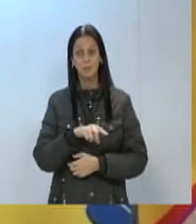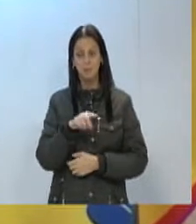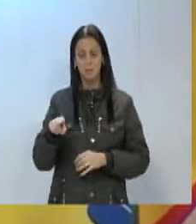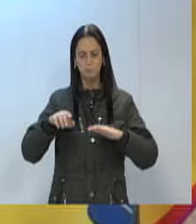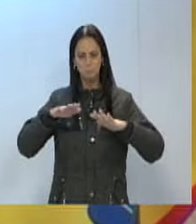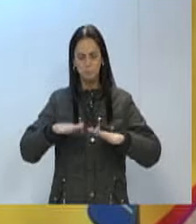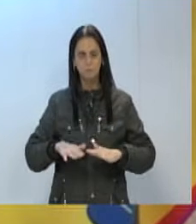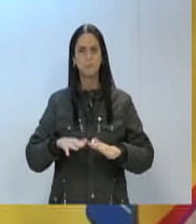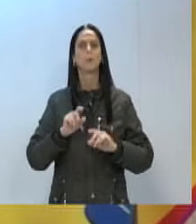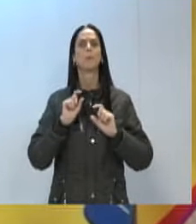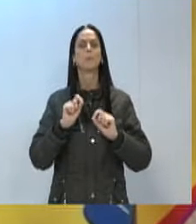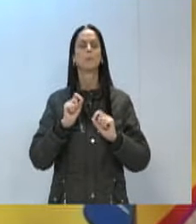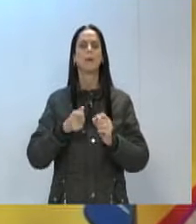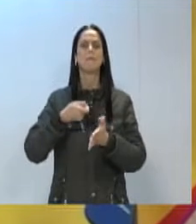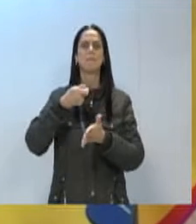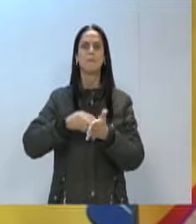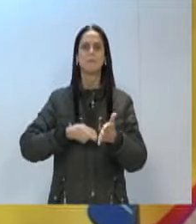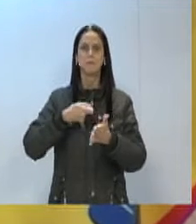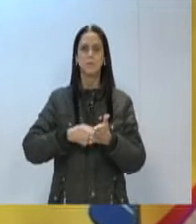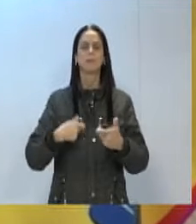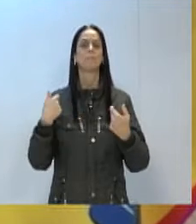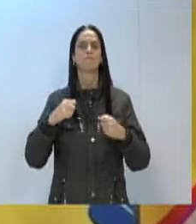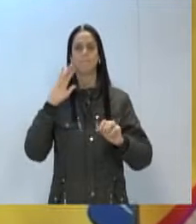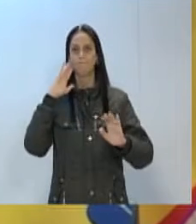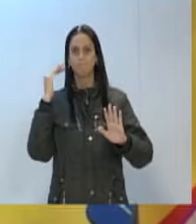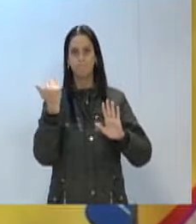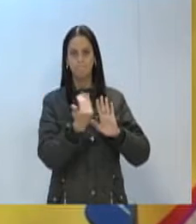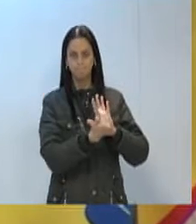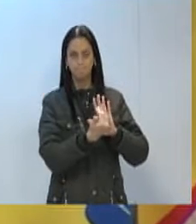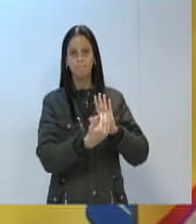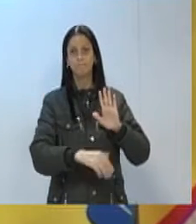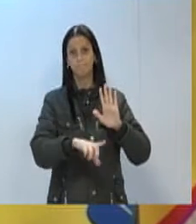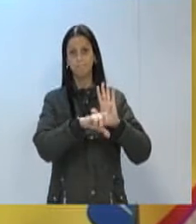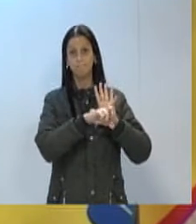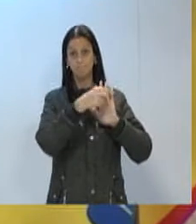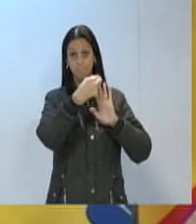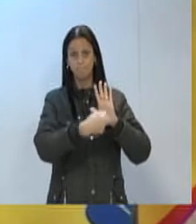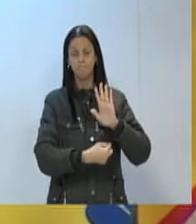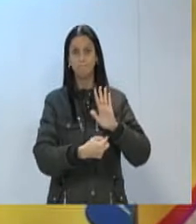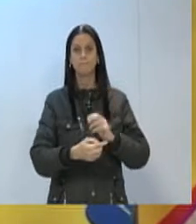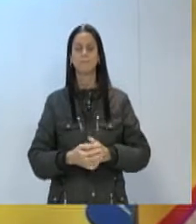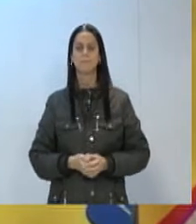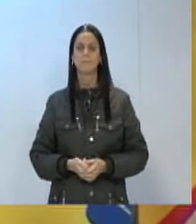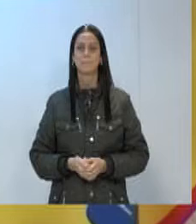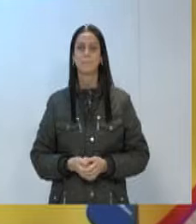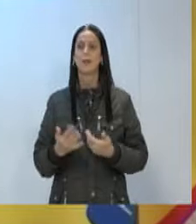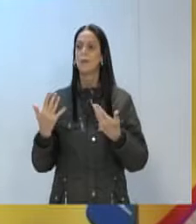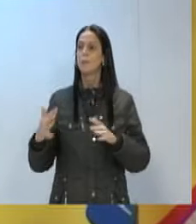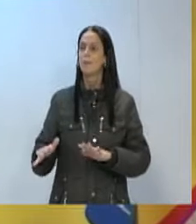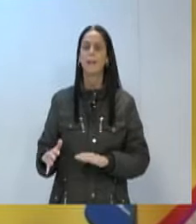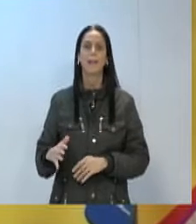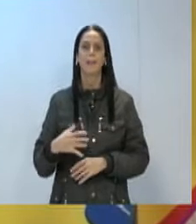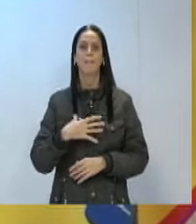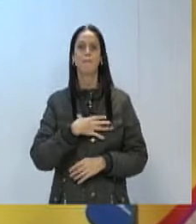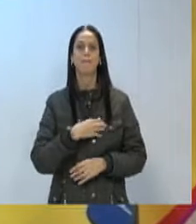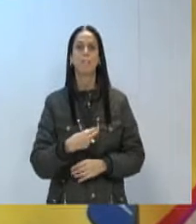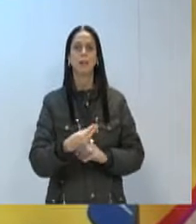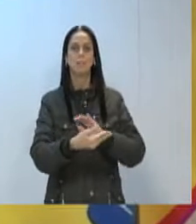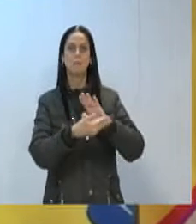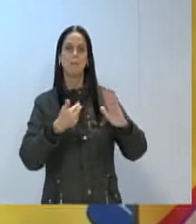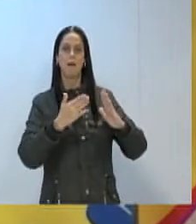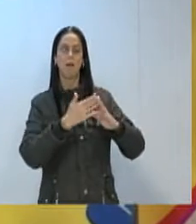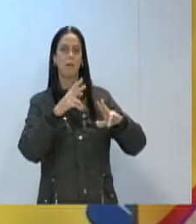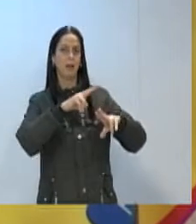exclusivamente exigindo que seja cumprido eu falei elas não querem retirar os filhos da cadeia